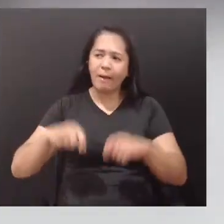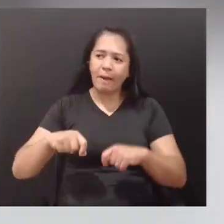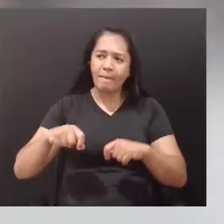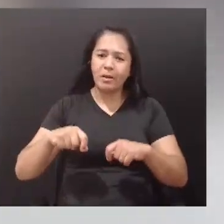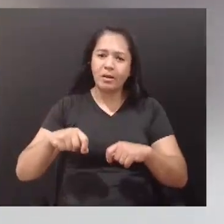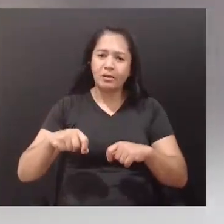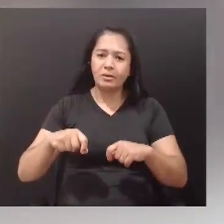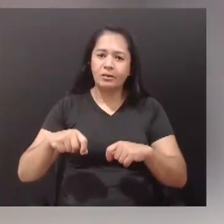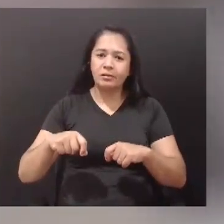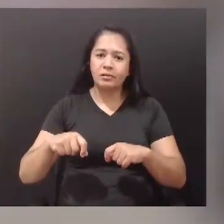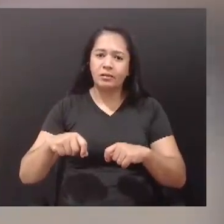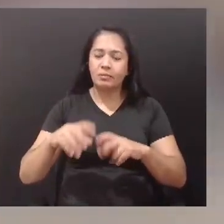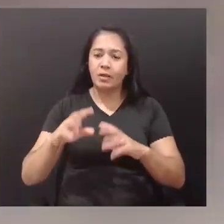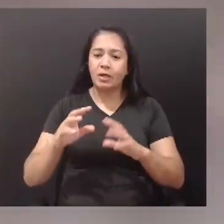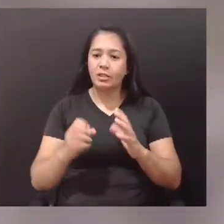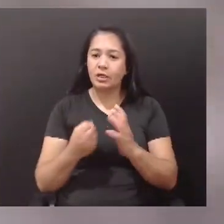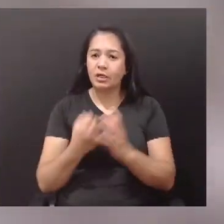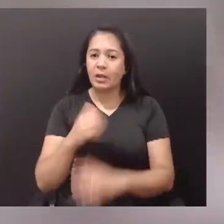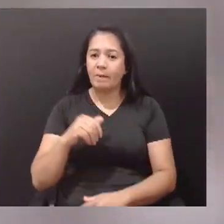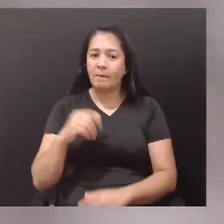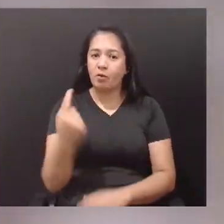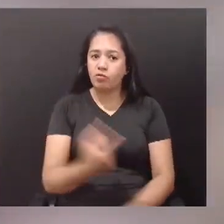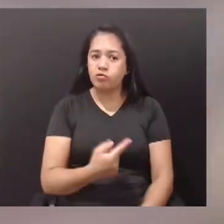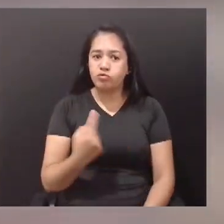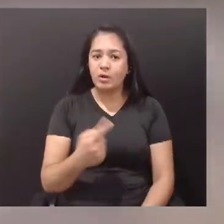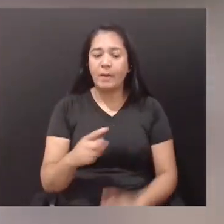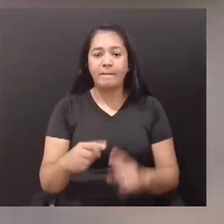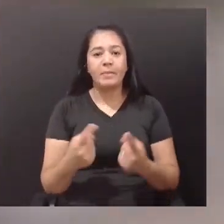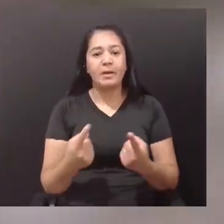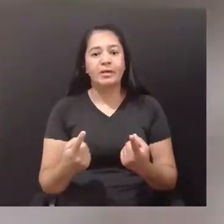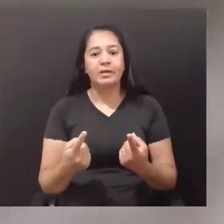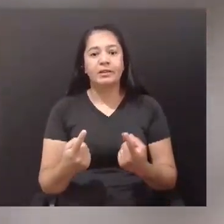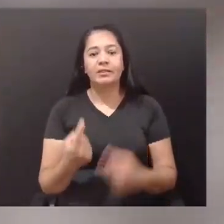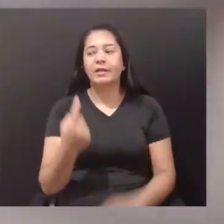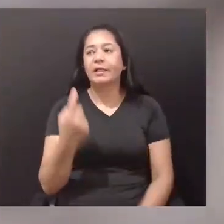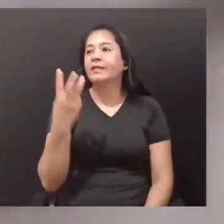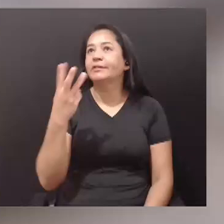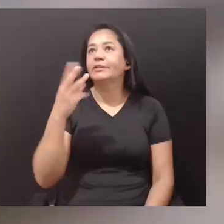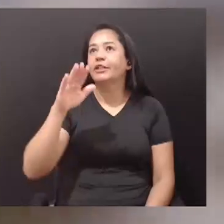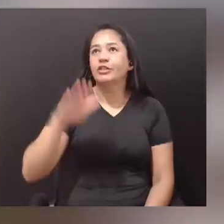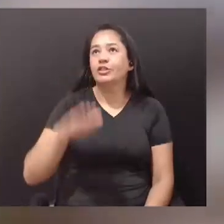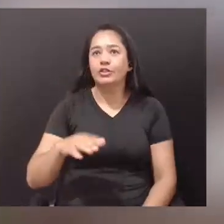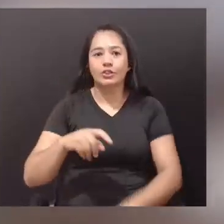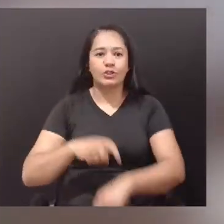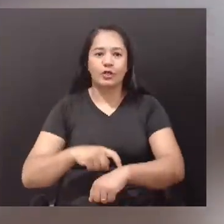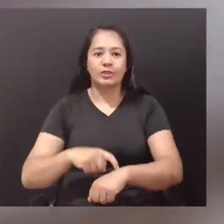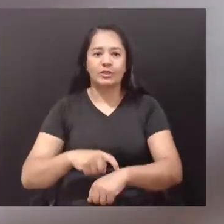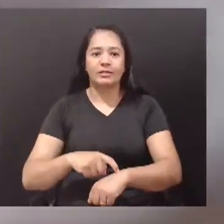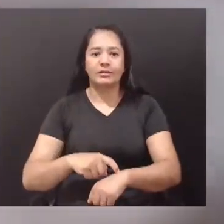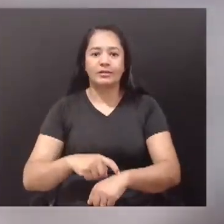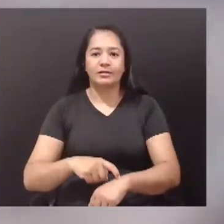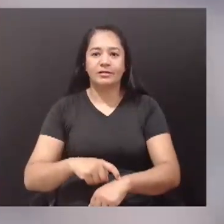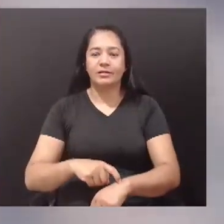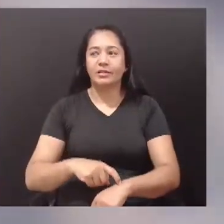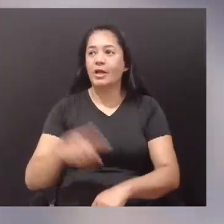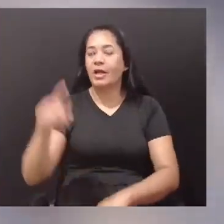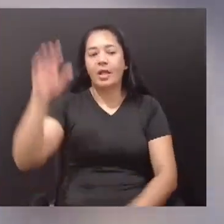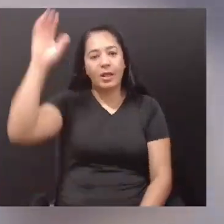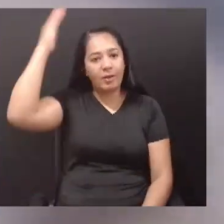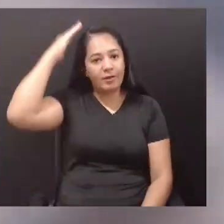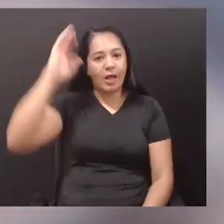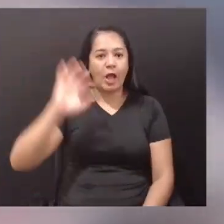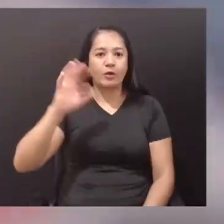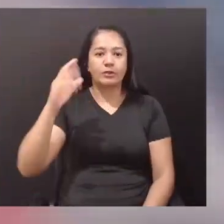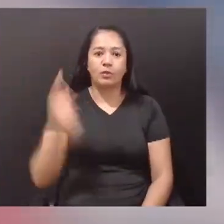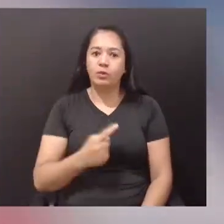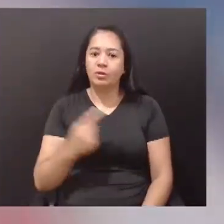para a formação de tornados, mas não dá para dizer às 15 horas e 38 minutos em Rio Bonito do Iguaçu vai acontecer um